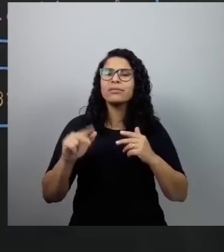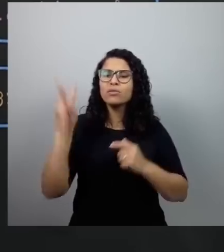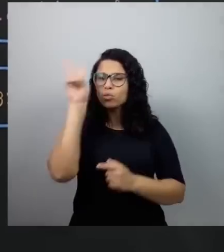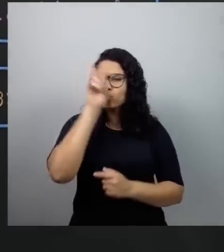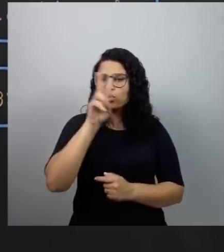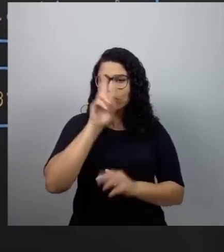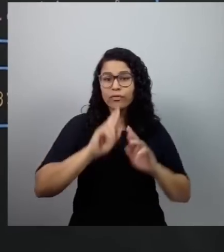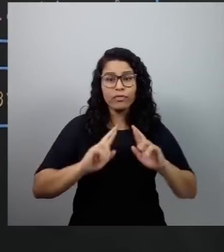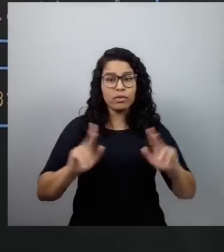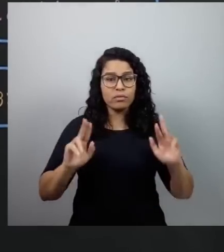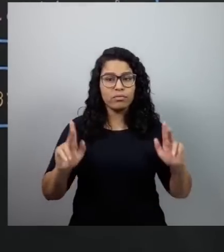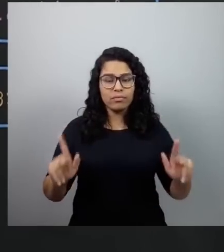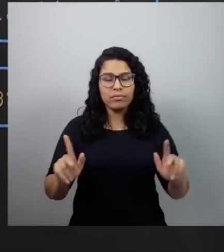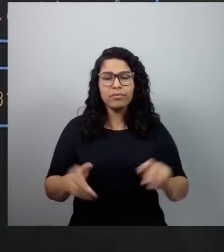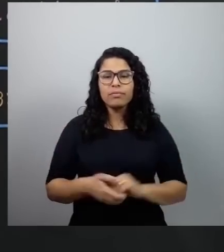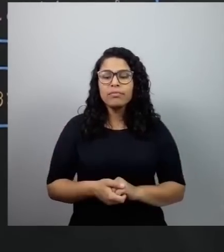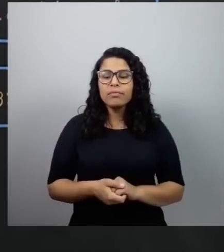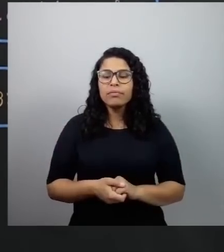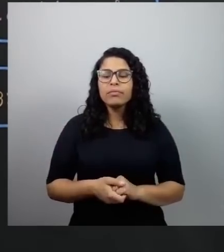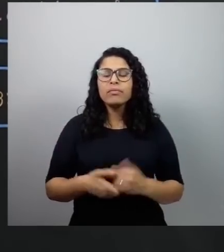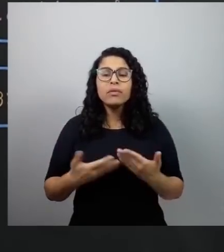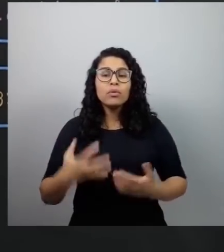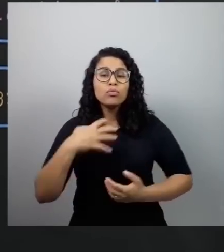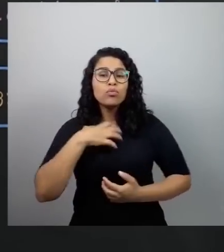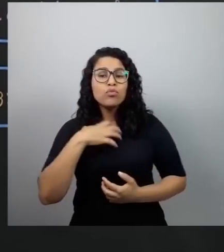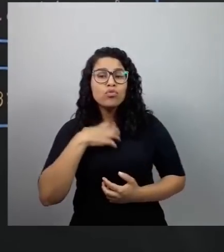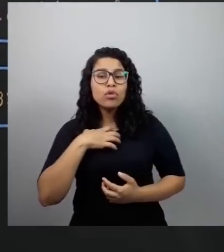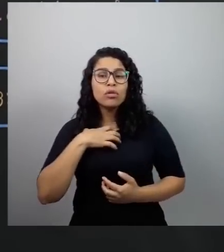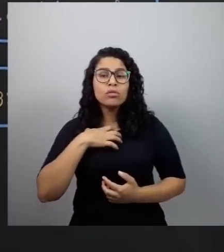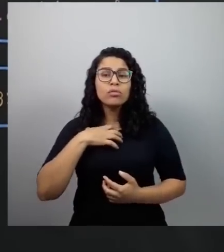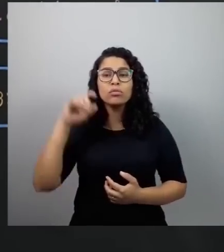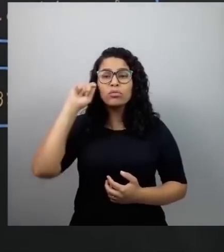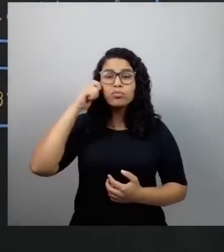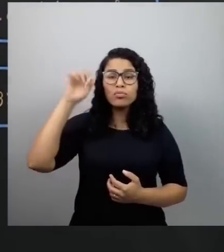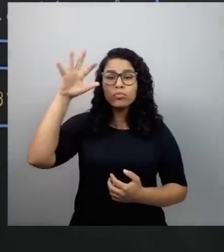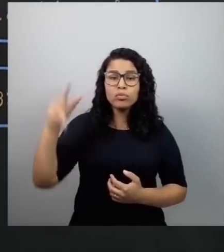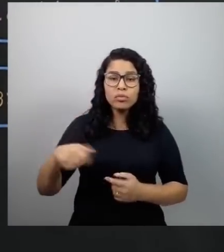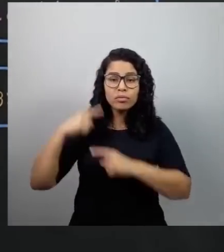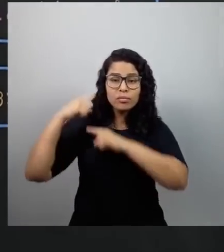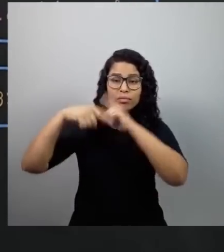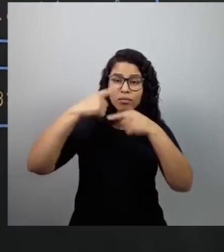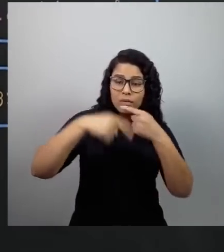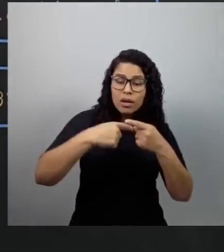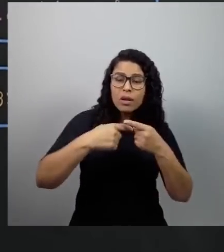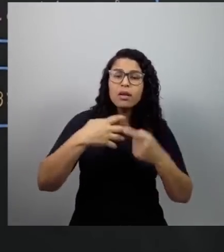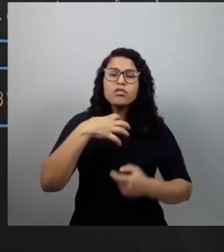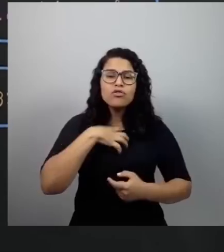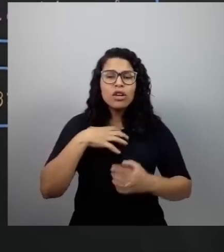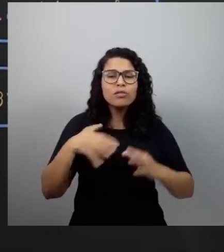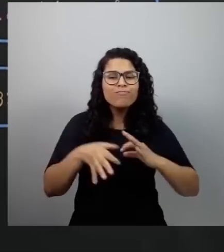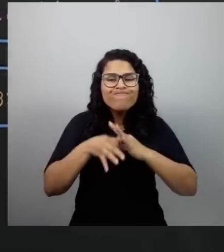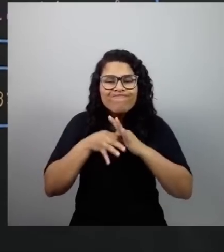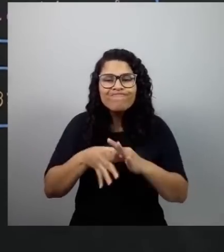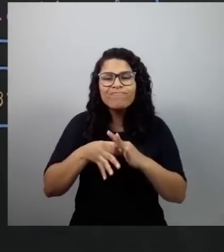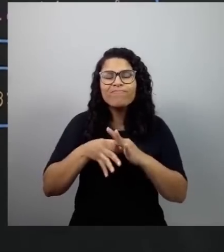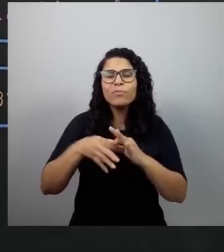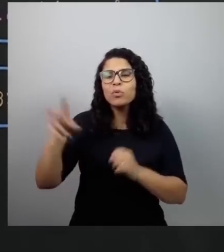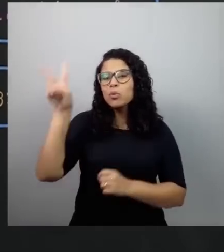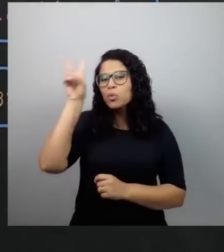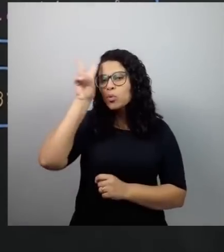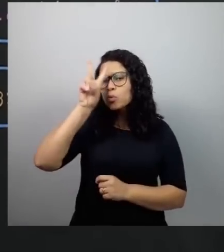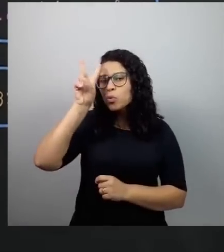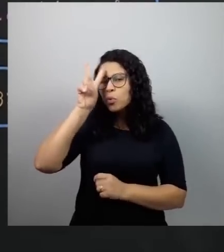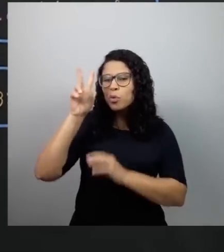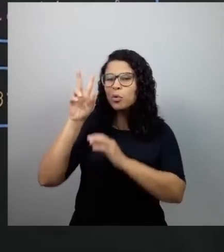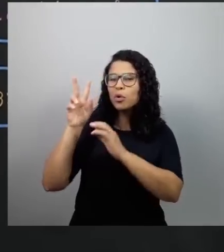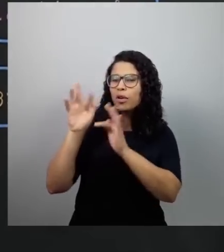também da maneira que africanos e afrodescendentes procuraram manter os seus laços culturais, mesmo numa